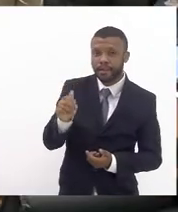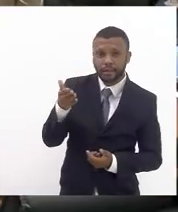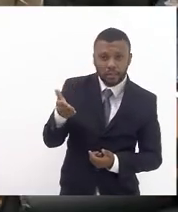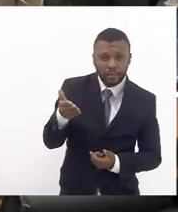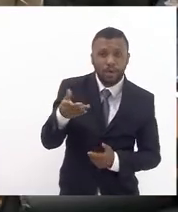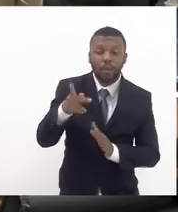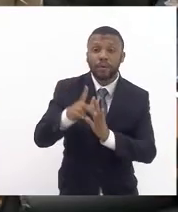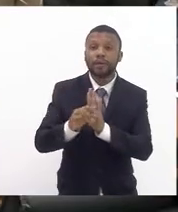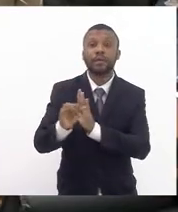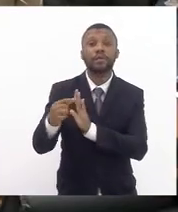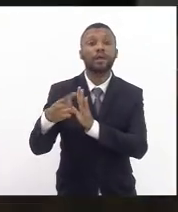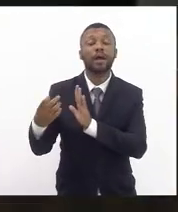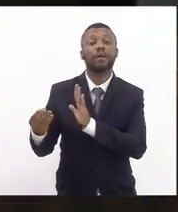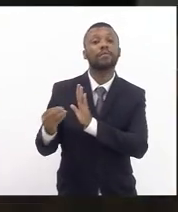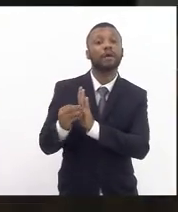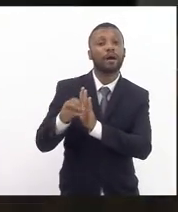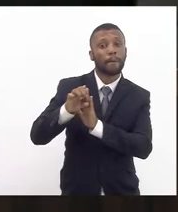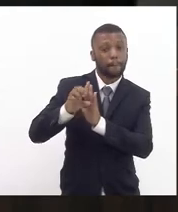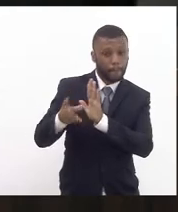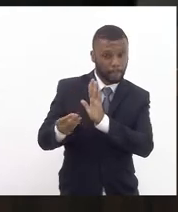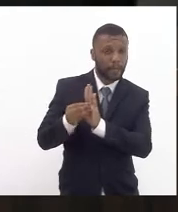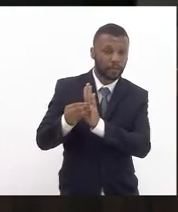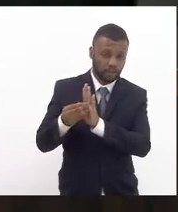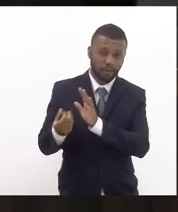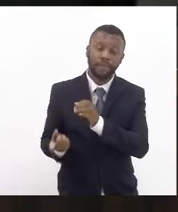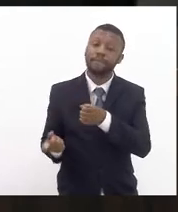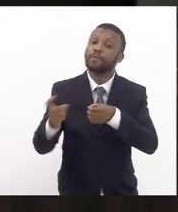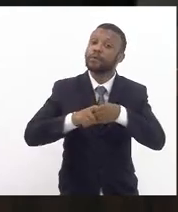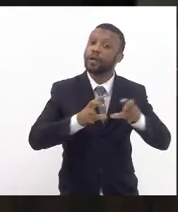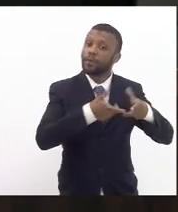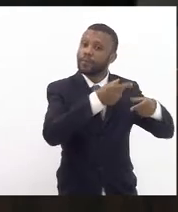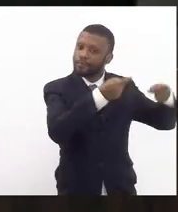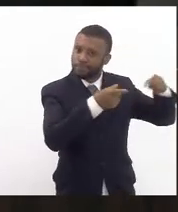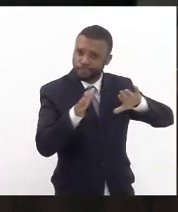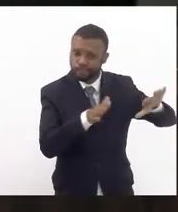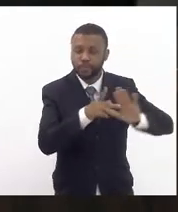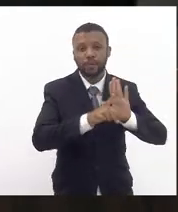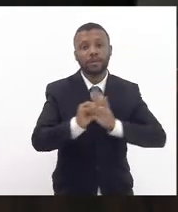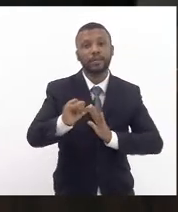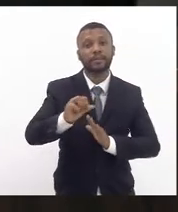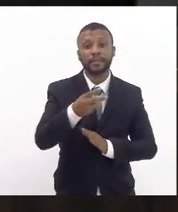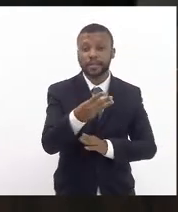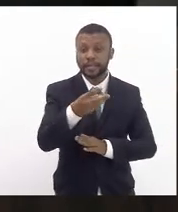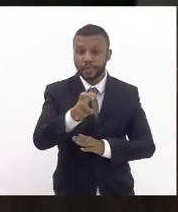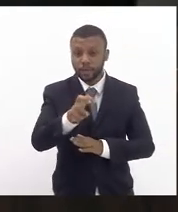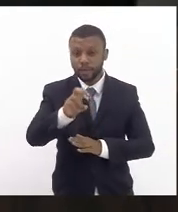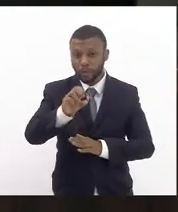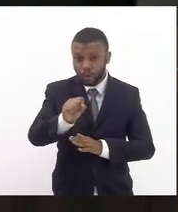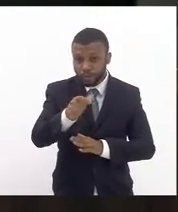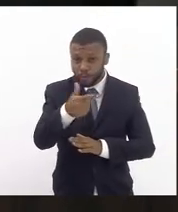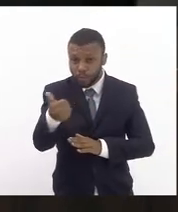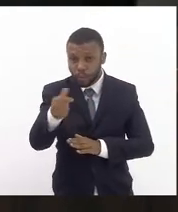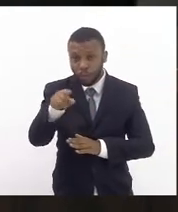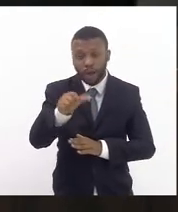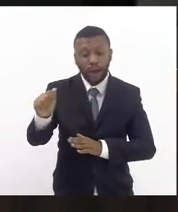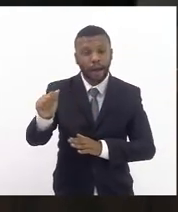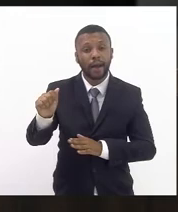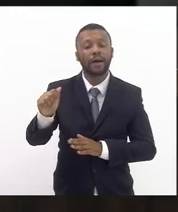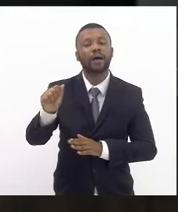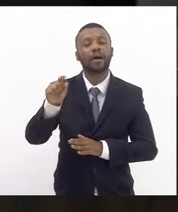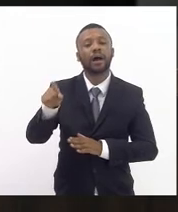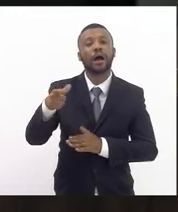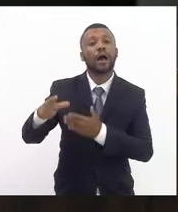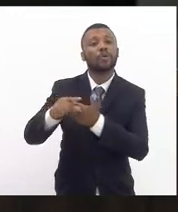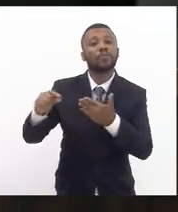O projeto recebeu uma emenda e retorna às comissões. Projeto de lei 3581A de 21, de autoria do deputado Brazão, que